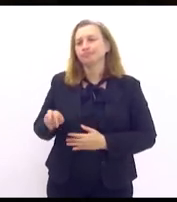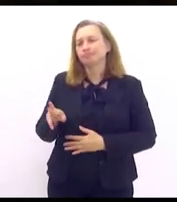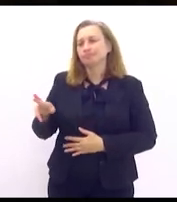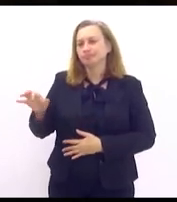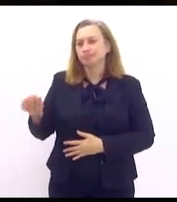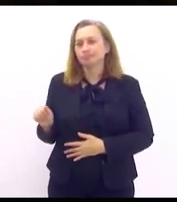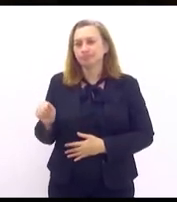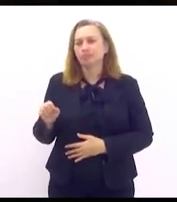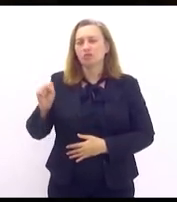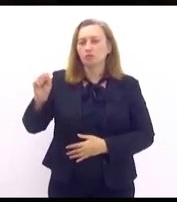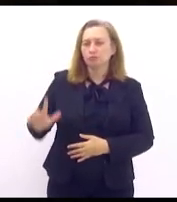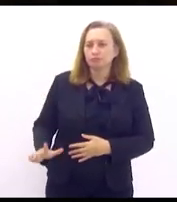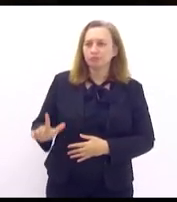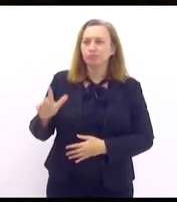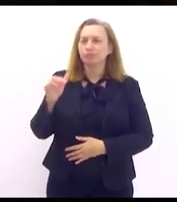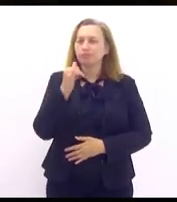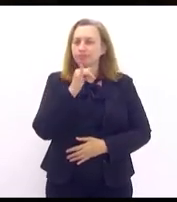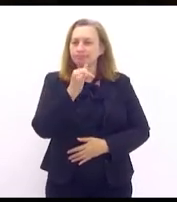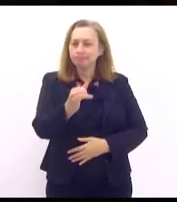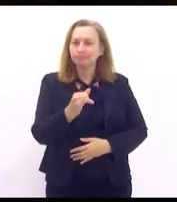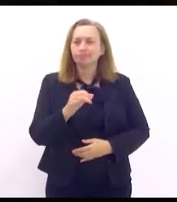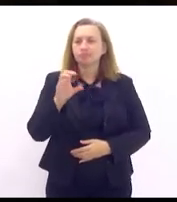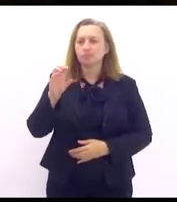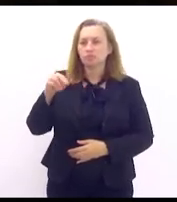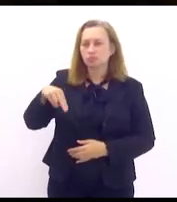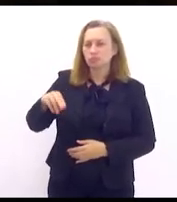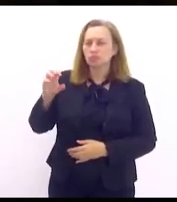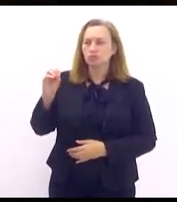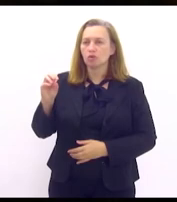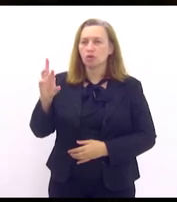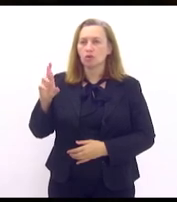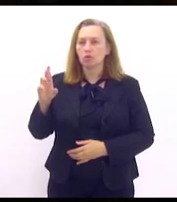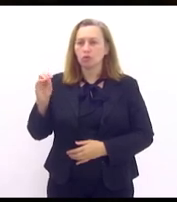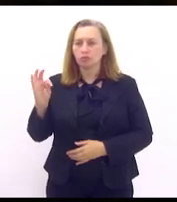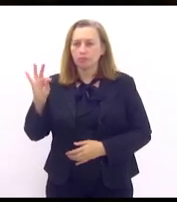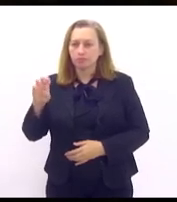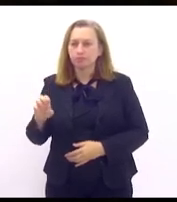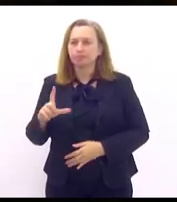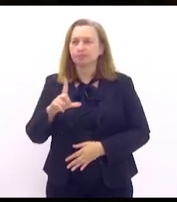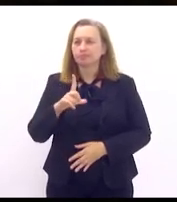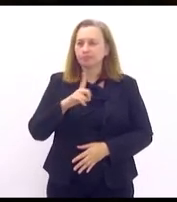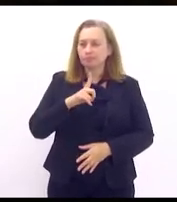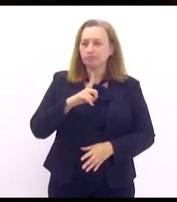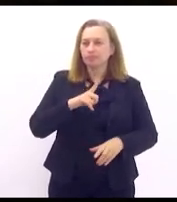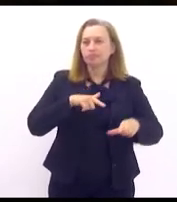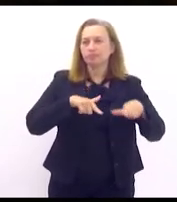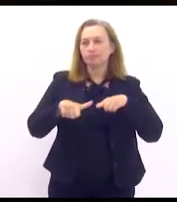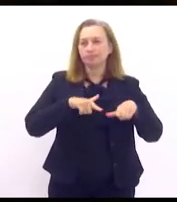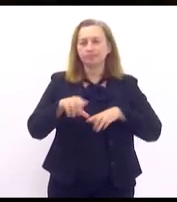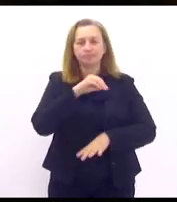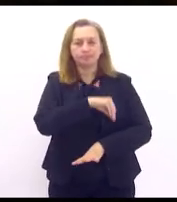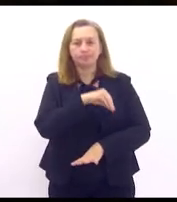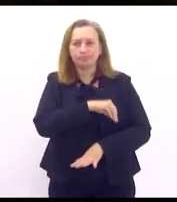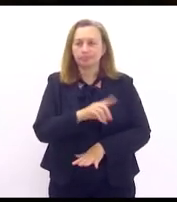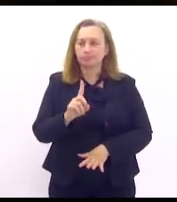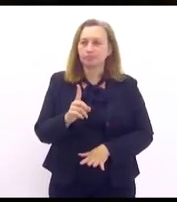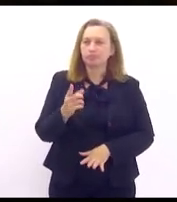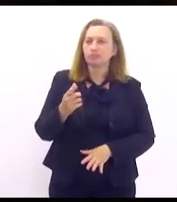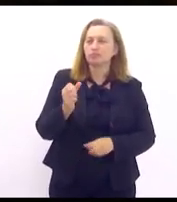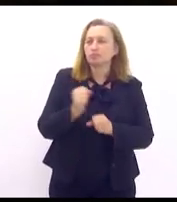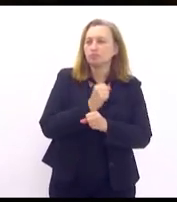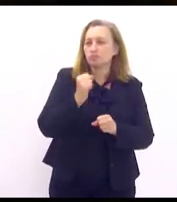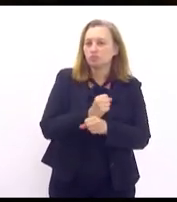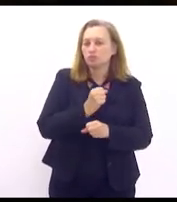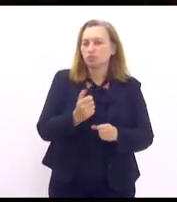centro-sul fluminense, no noroeste. É assim que a gente vai gerar emprego e renda. E não, de novo, fazendo